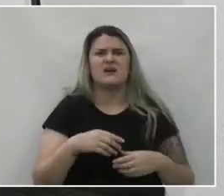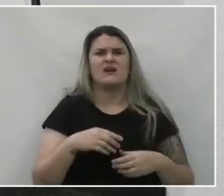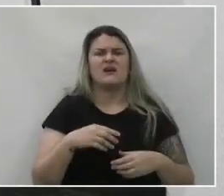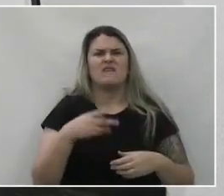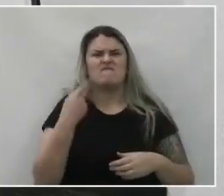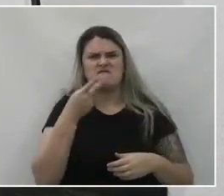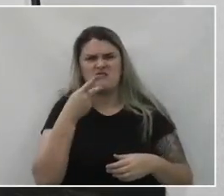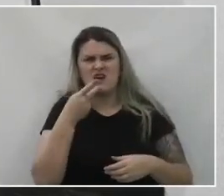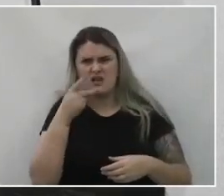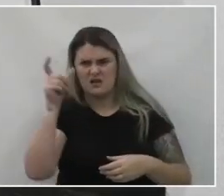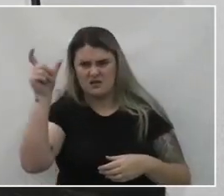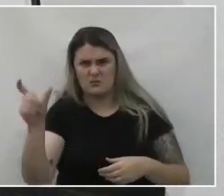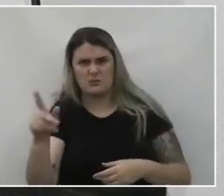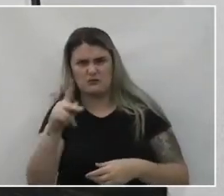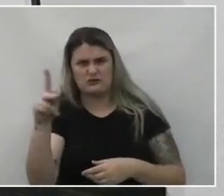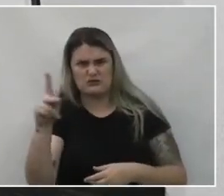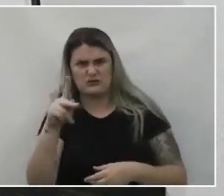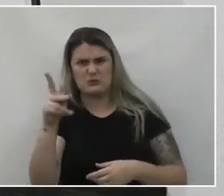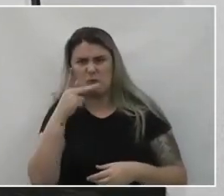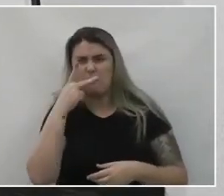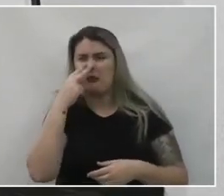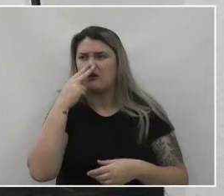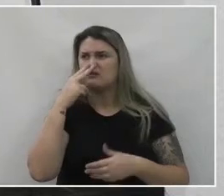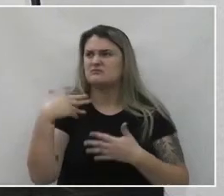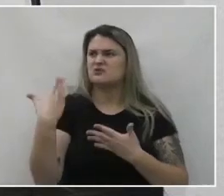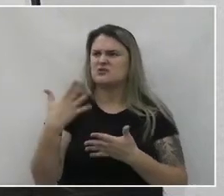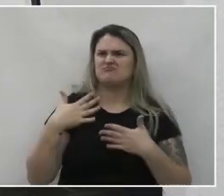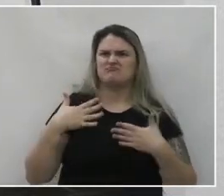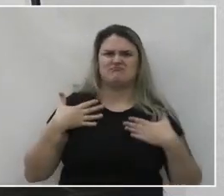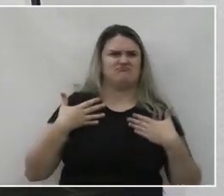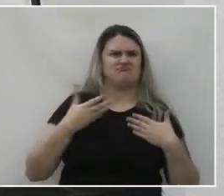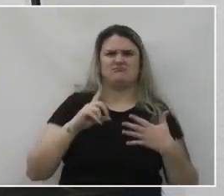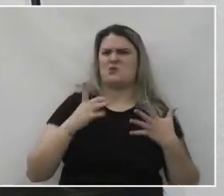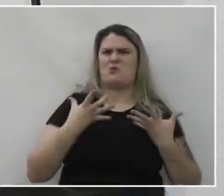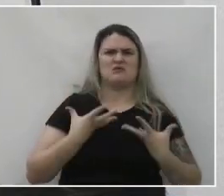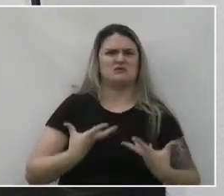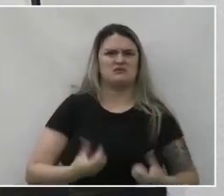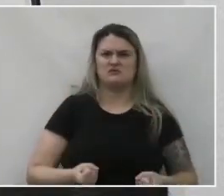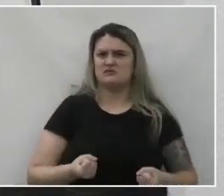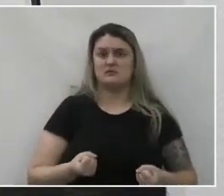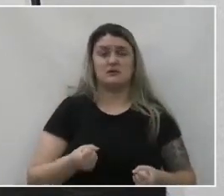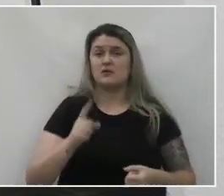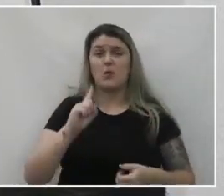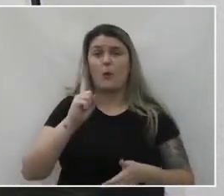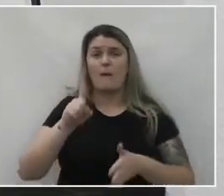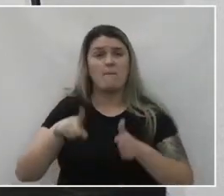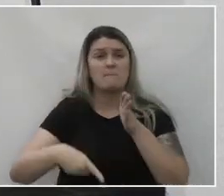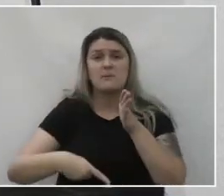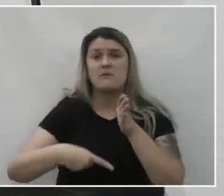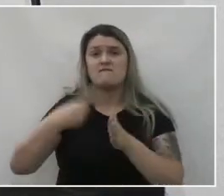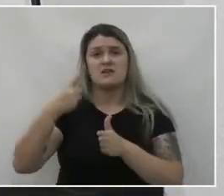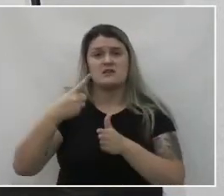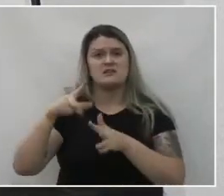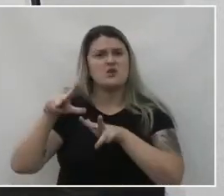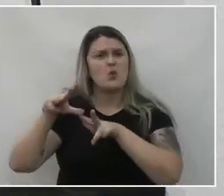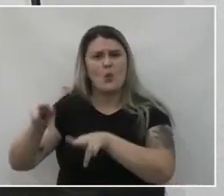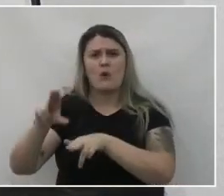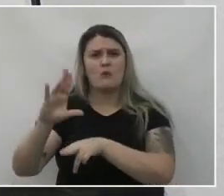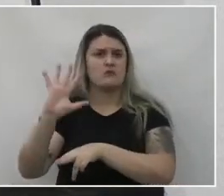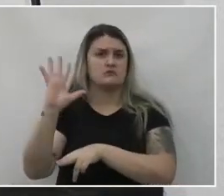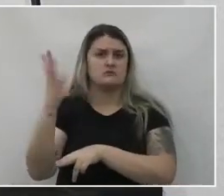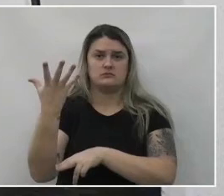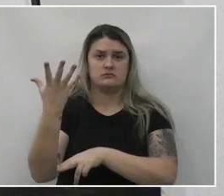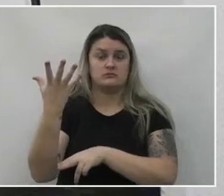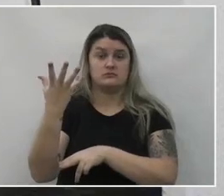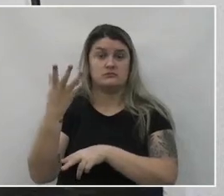tão retrógrada, sexista e de tamanha disparidade com os valores que defendemos, não é a primeira vez que casos como esse